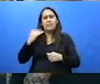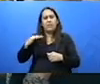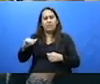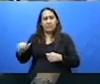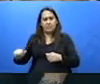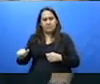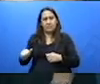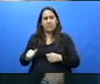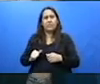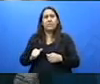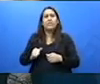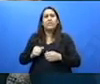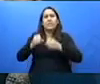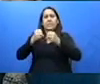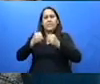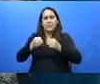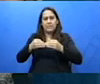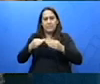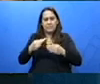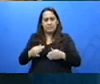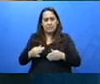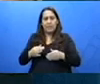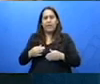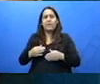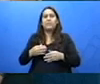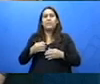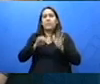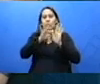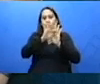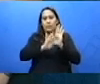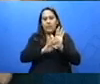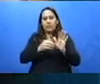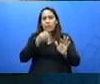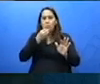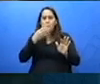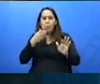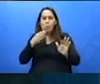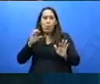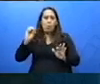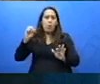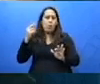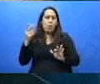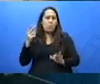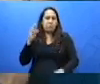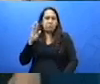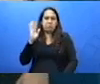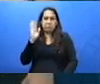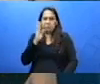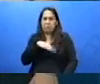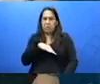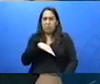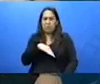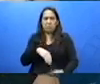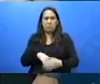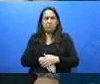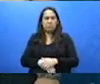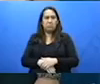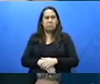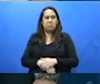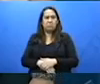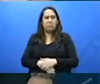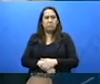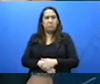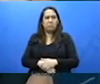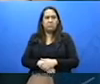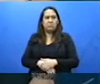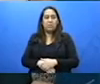contada nesse texto, foi boa ou não? Por quê? Eu tenho certeza que,